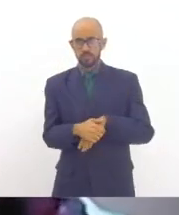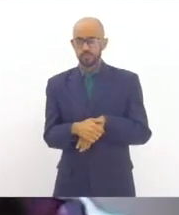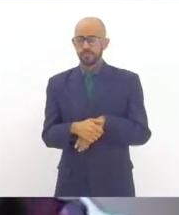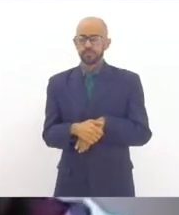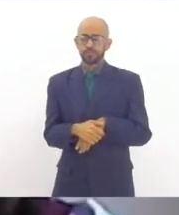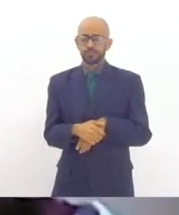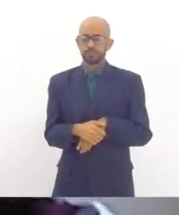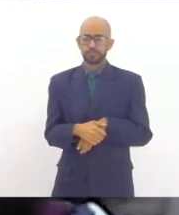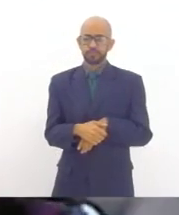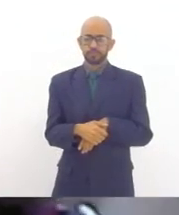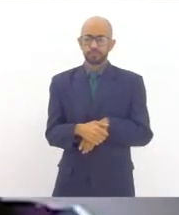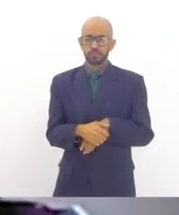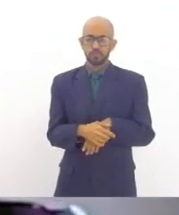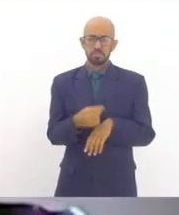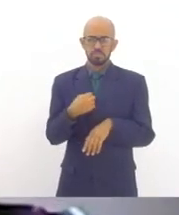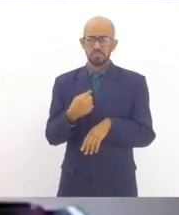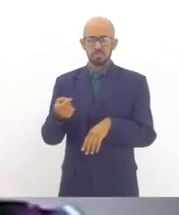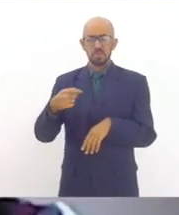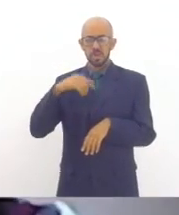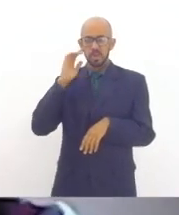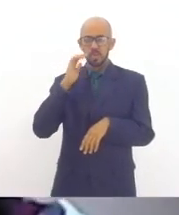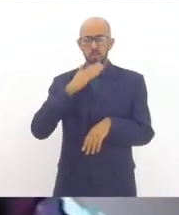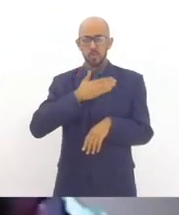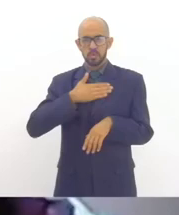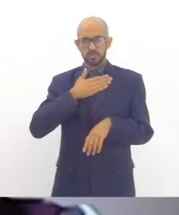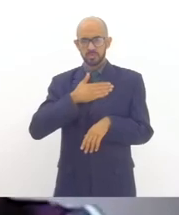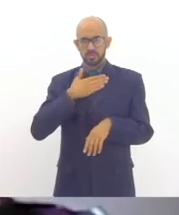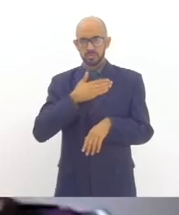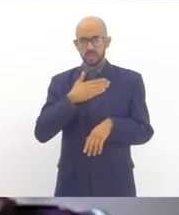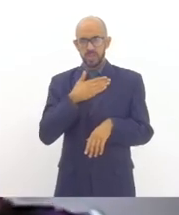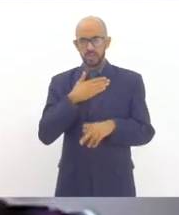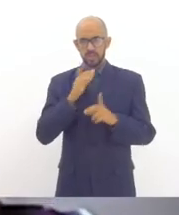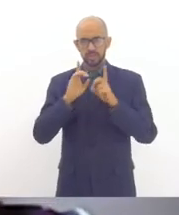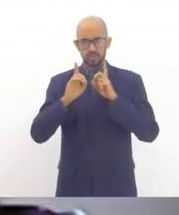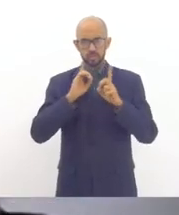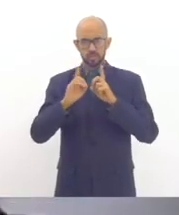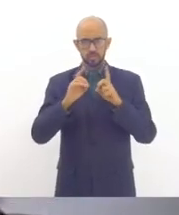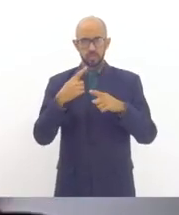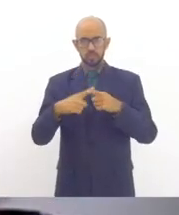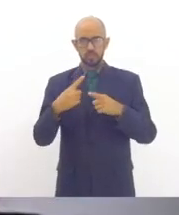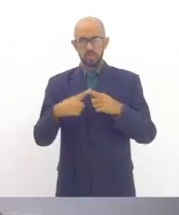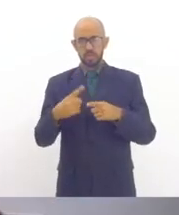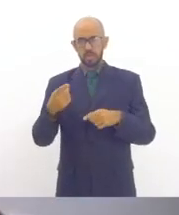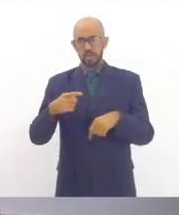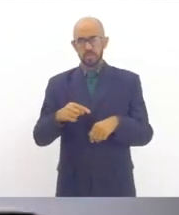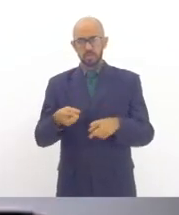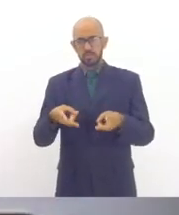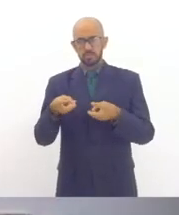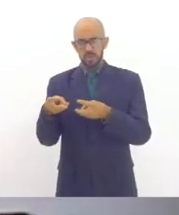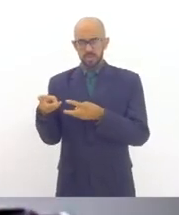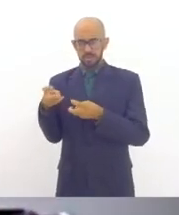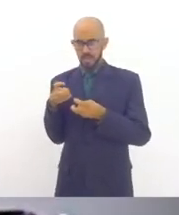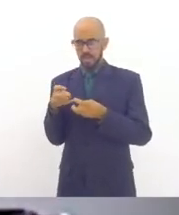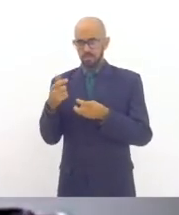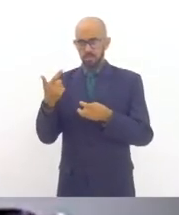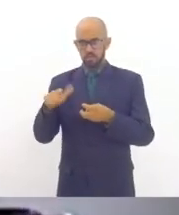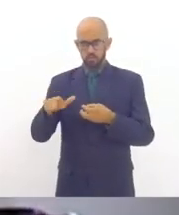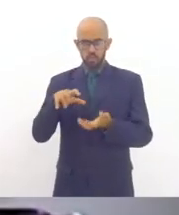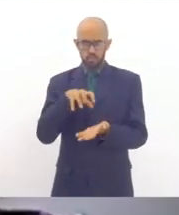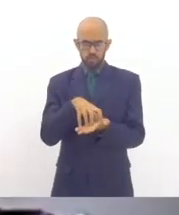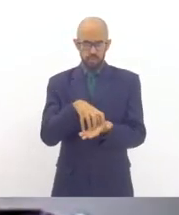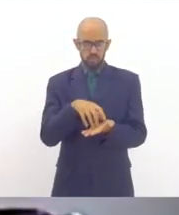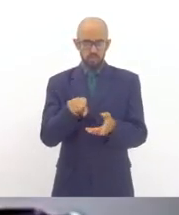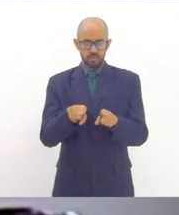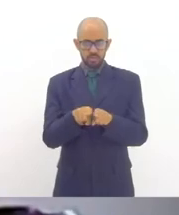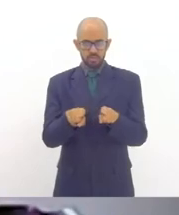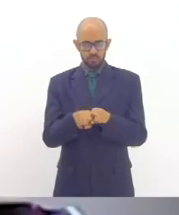Eu achei excelente essa discussão, porque a gente fica tendo um conhecimento das outras unidades também, do